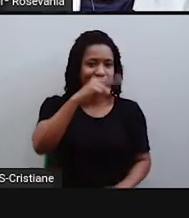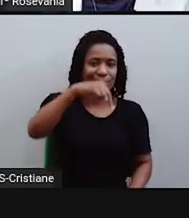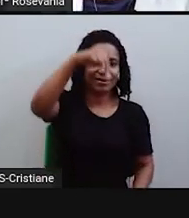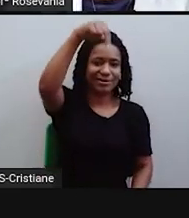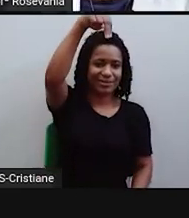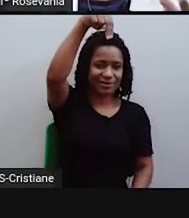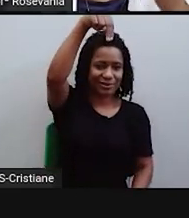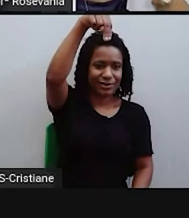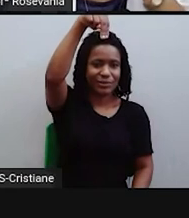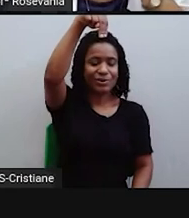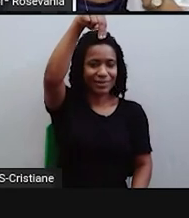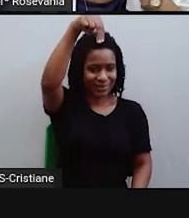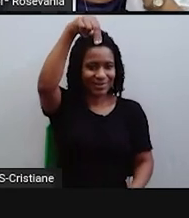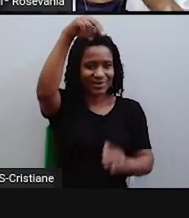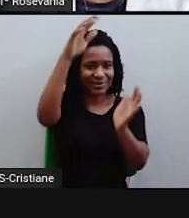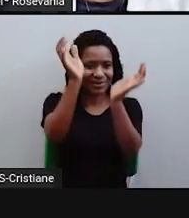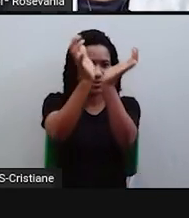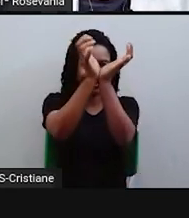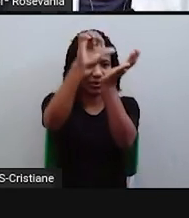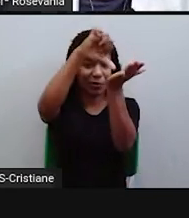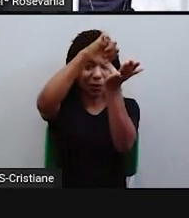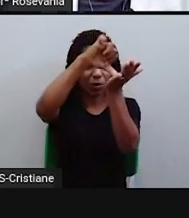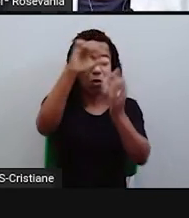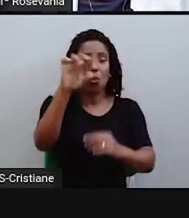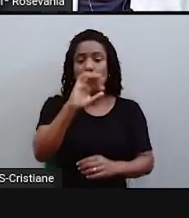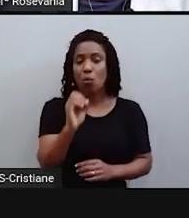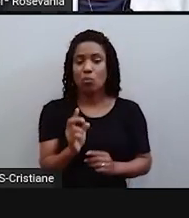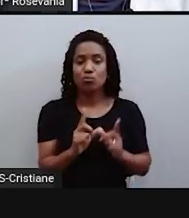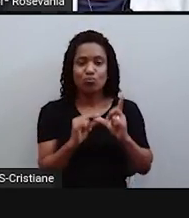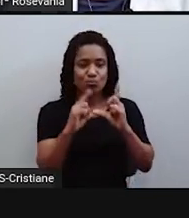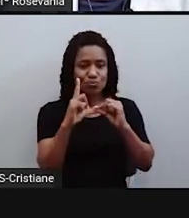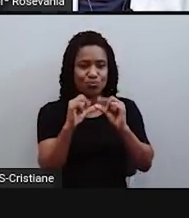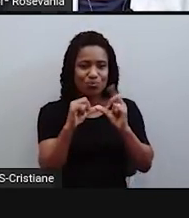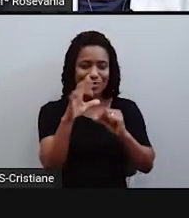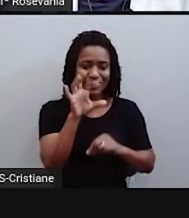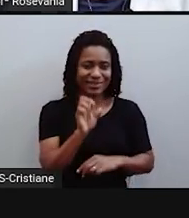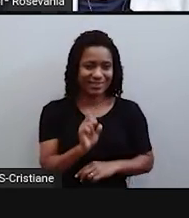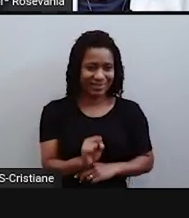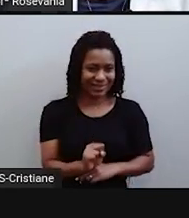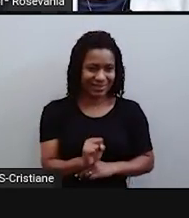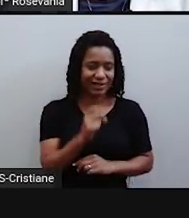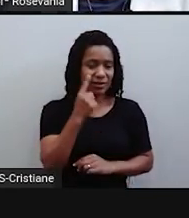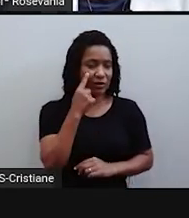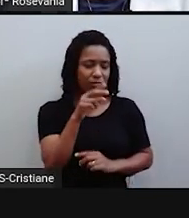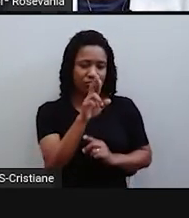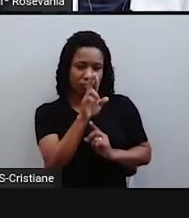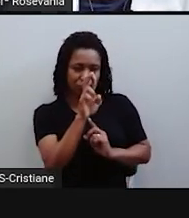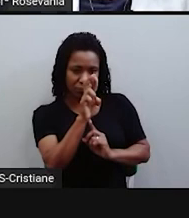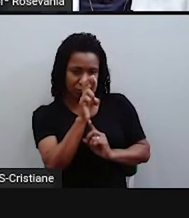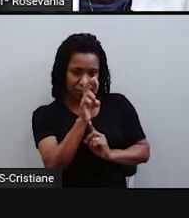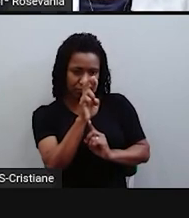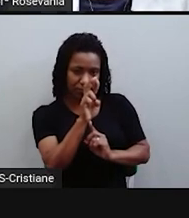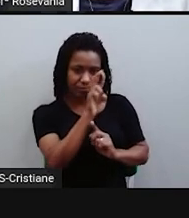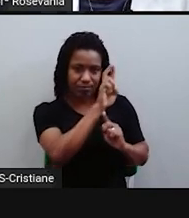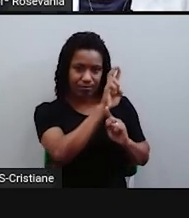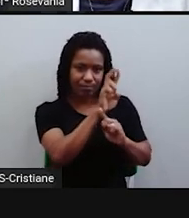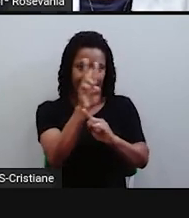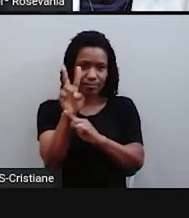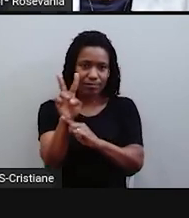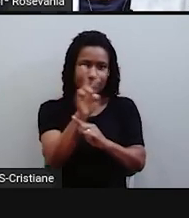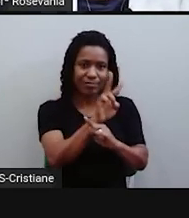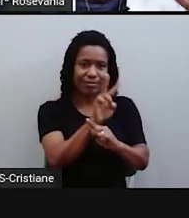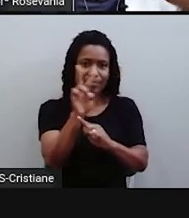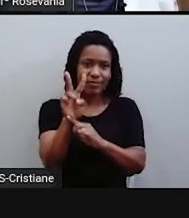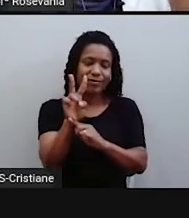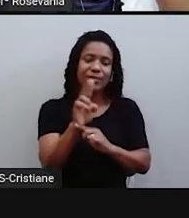também a estrela de Magalhães ou qualquer outra estrela. E aí eles iam medindo. À medida que você ia observando, você já sabe que está indo na